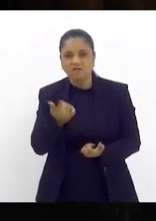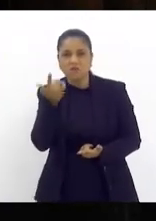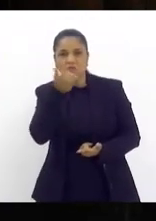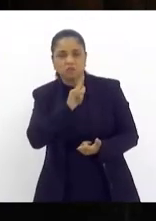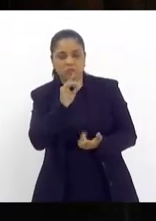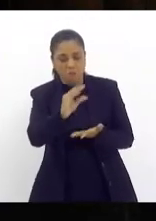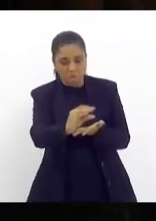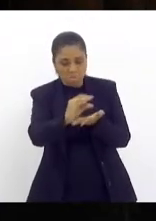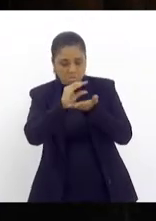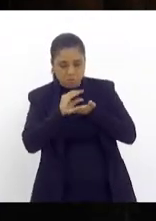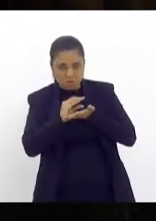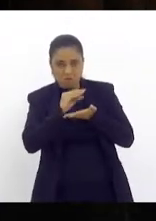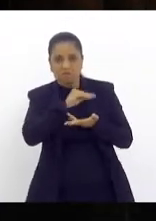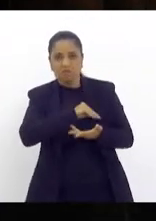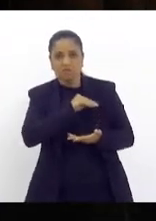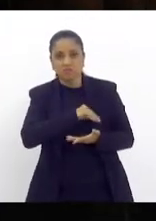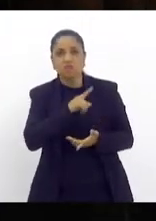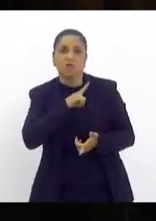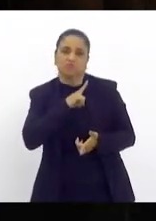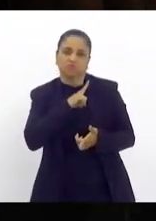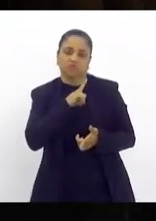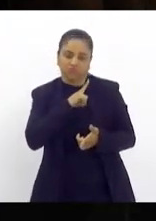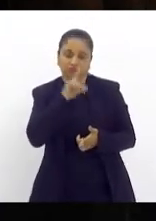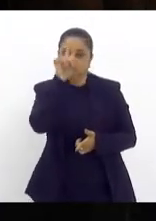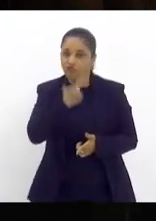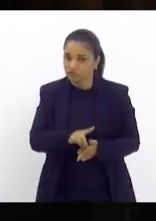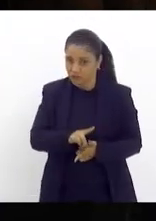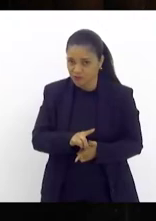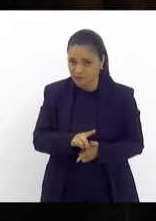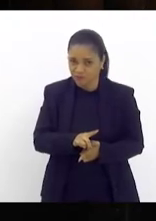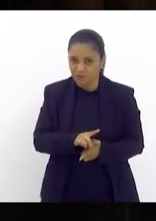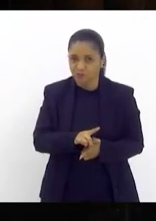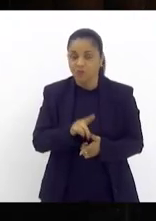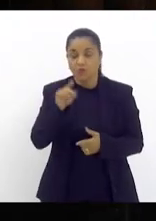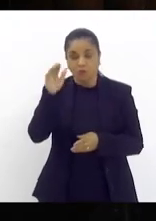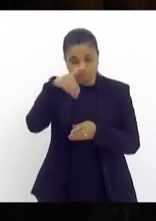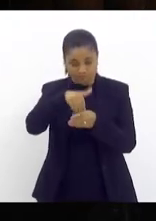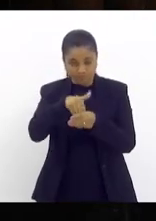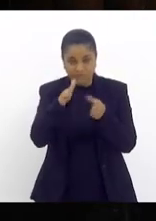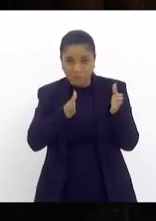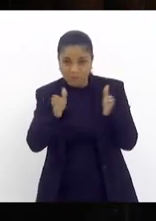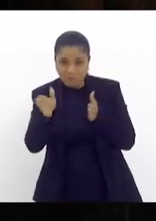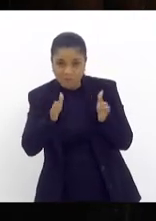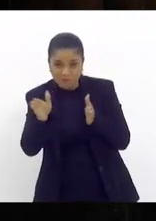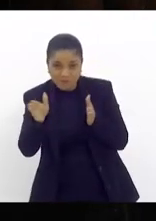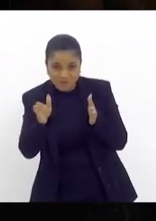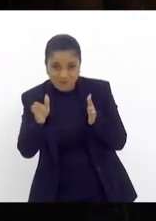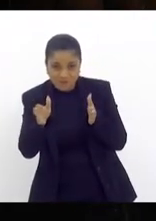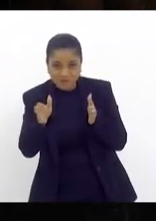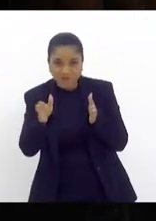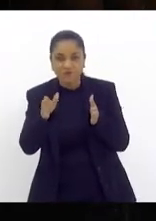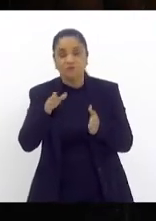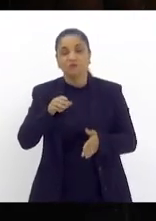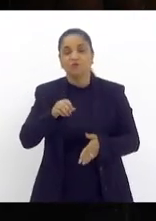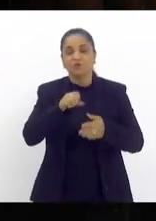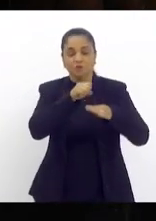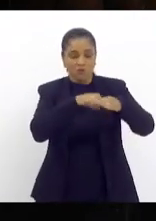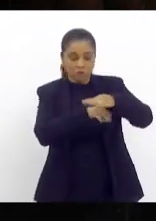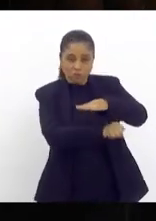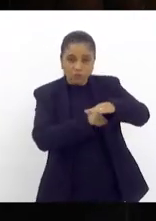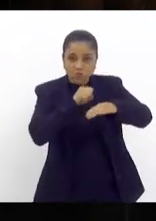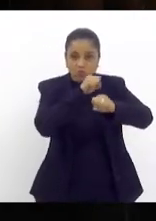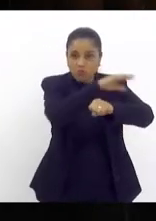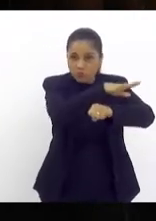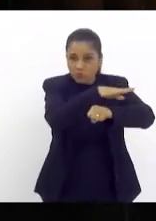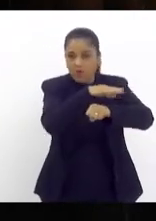ao qual elas já estavam contando. Porque foi divulgado no período eleitoral, foi divulgado que o Super RJ tinha vindo para ficar,